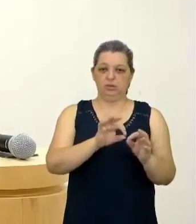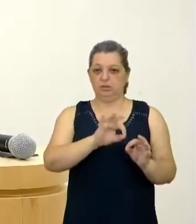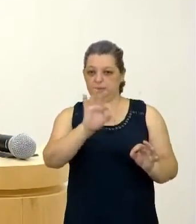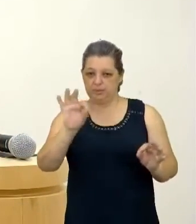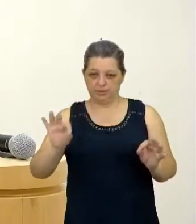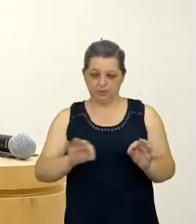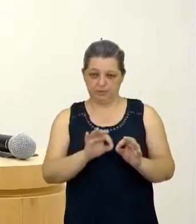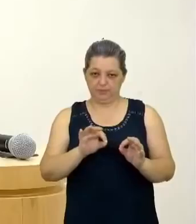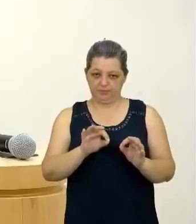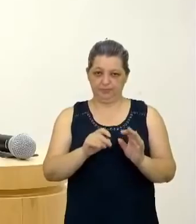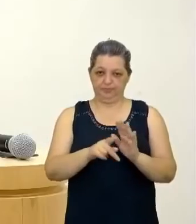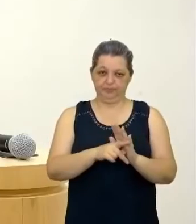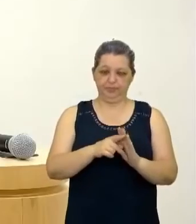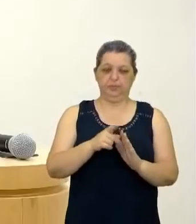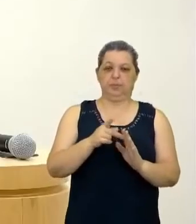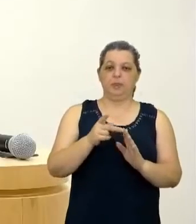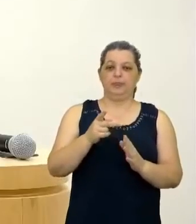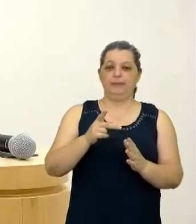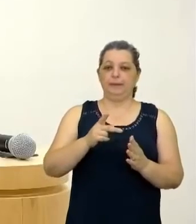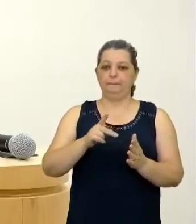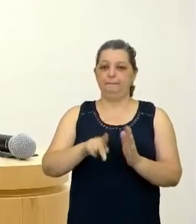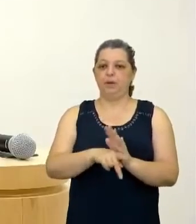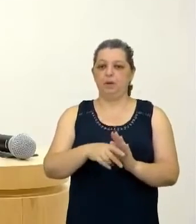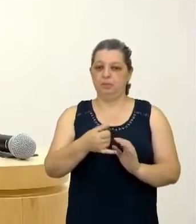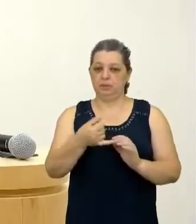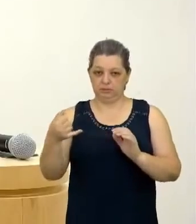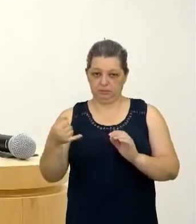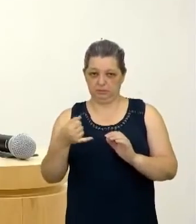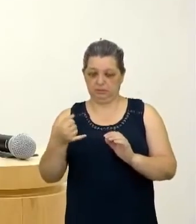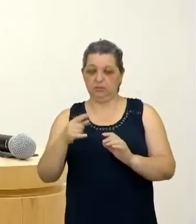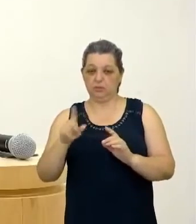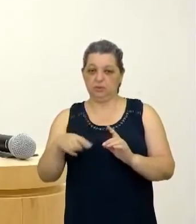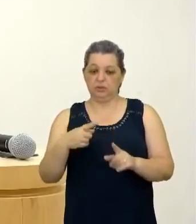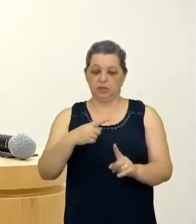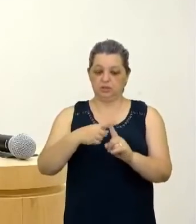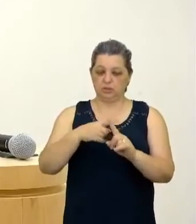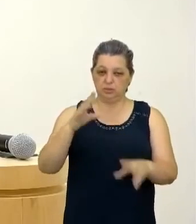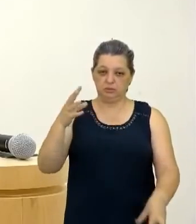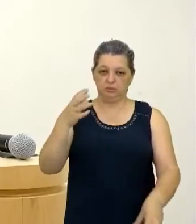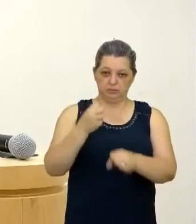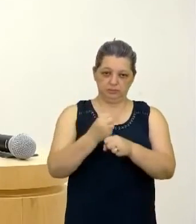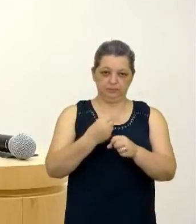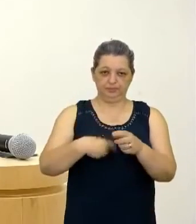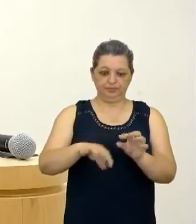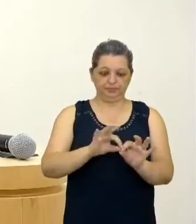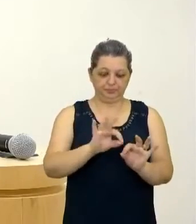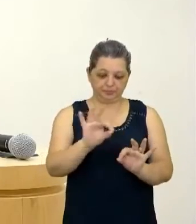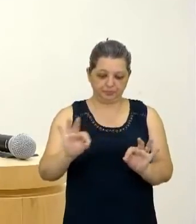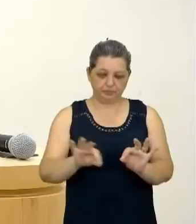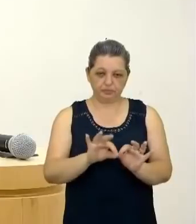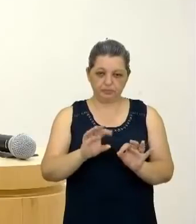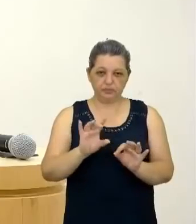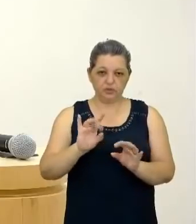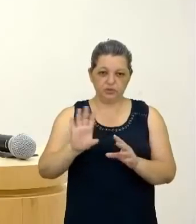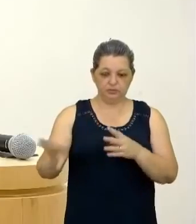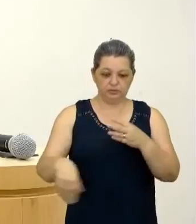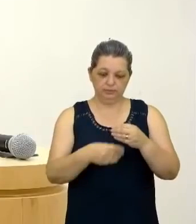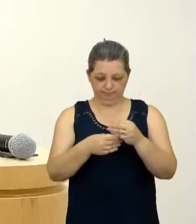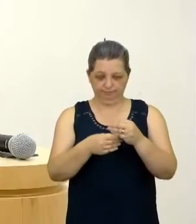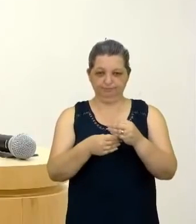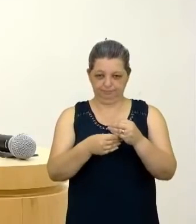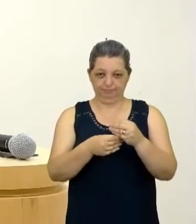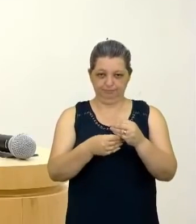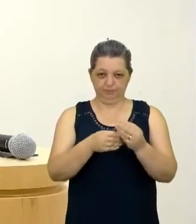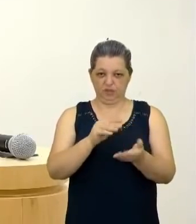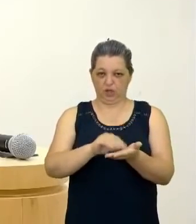é subtração, você corta uma, corta a outra e acrescenta o pequenininho. Este pequenininho é sempre um acréscimo, é sempre para completar o